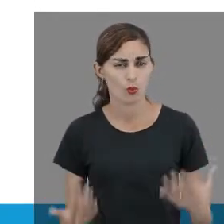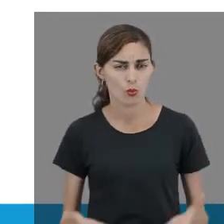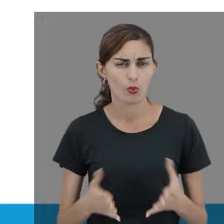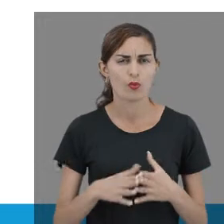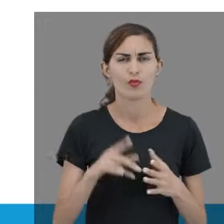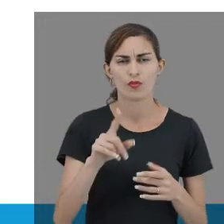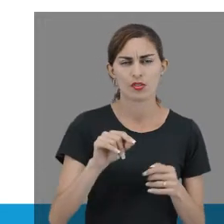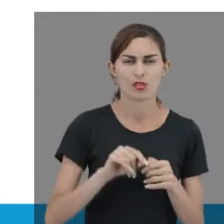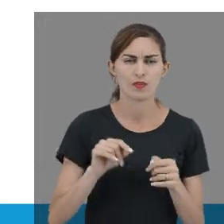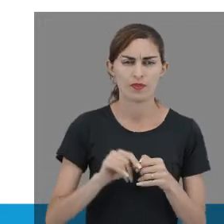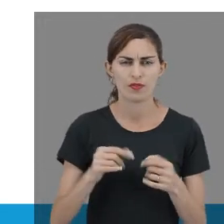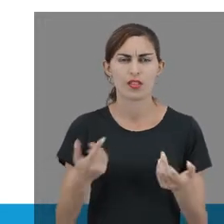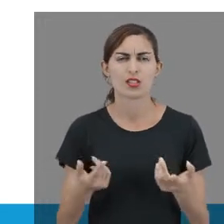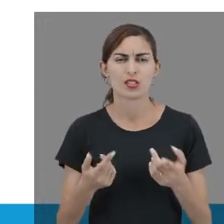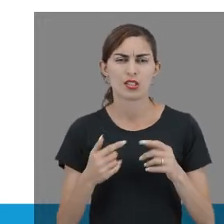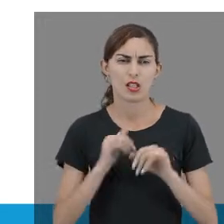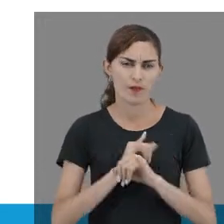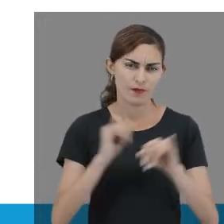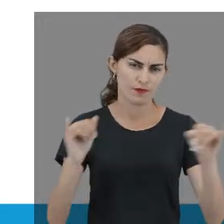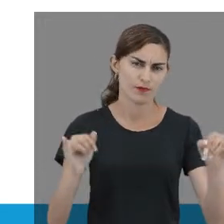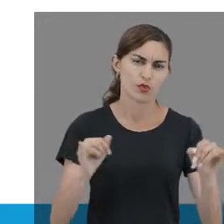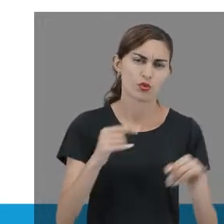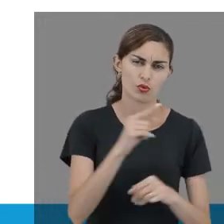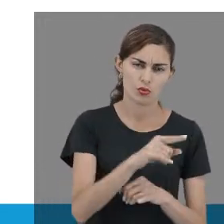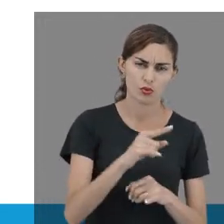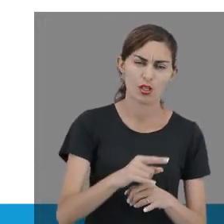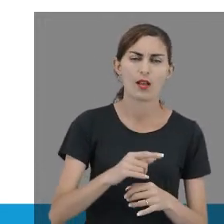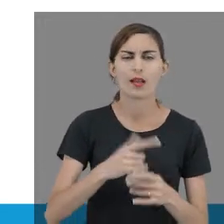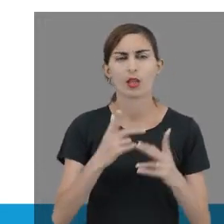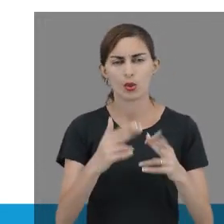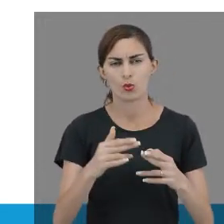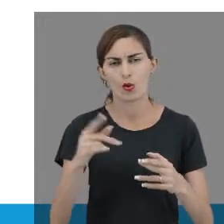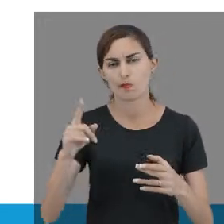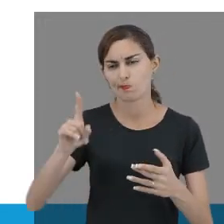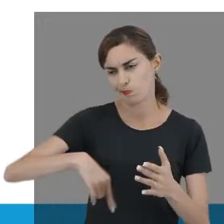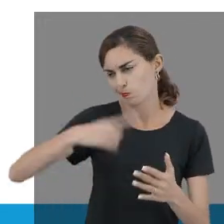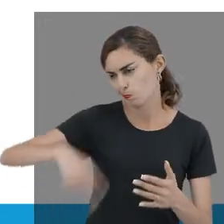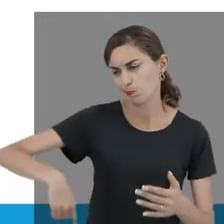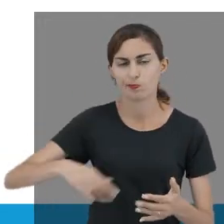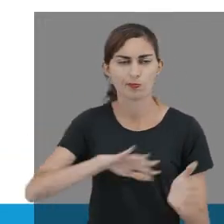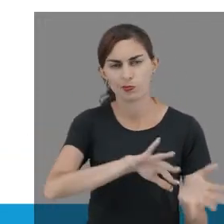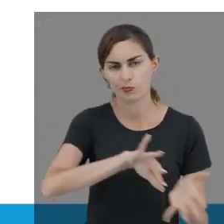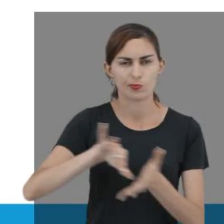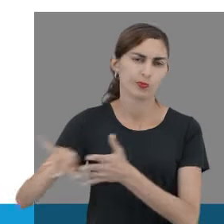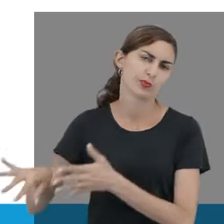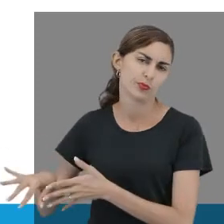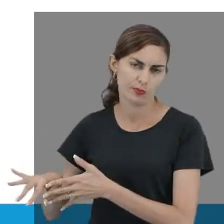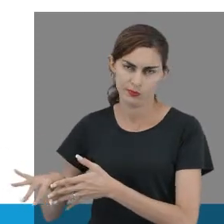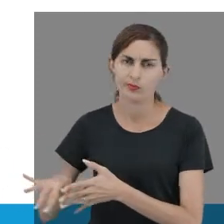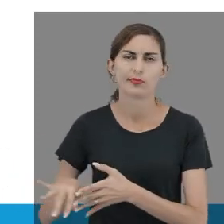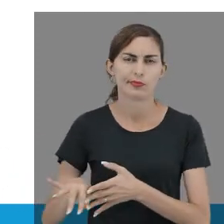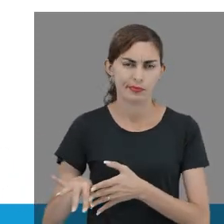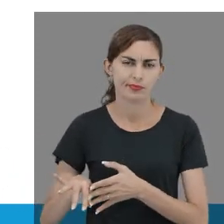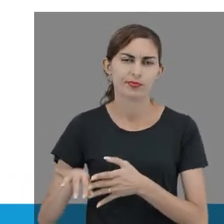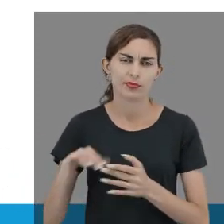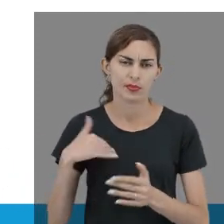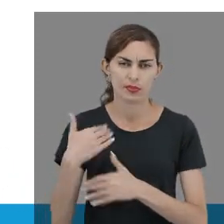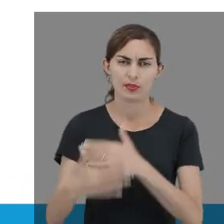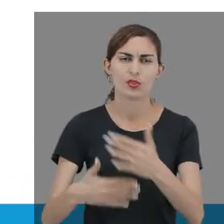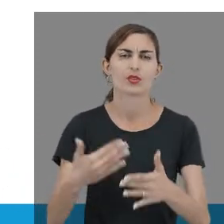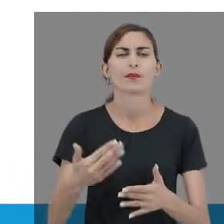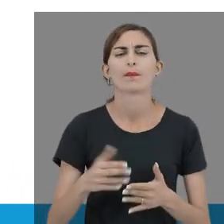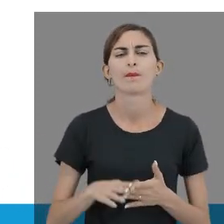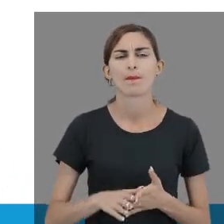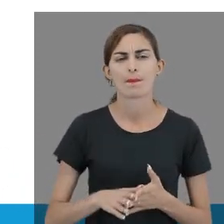foi duplicado. Ou então é um teste que você fez para só mostrar assim que notifica. Aí você exclui o destinativo. Então, vocês